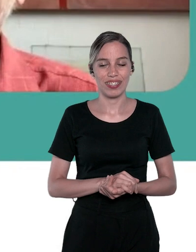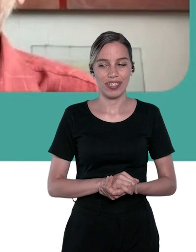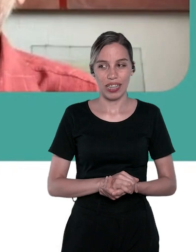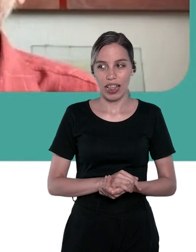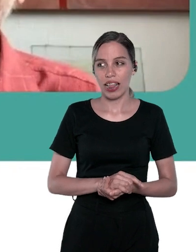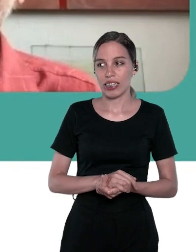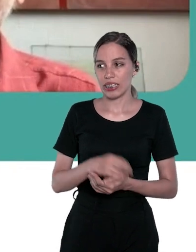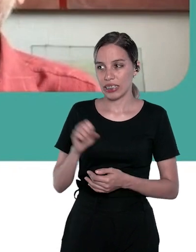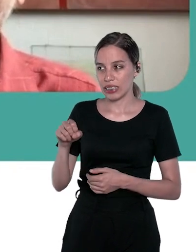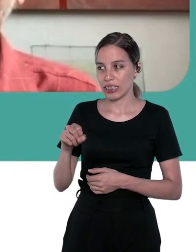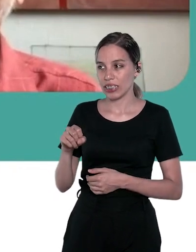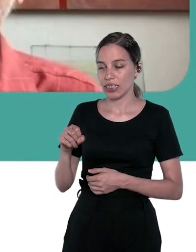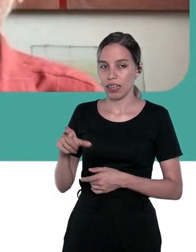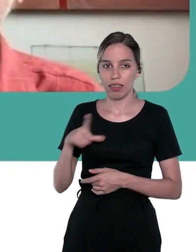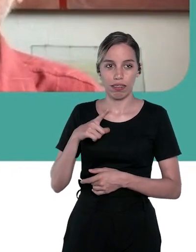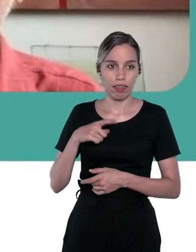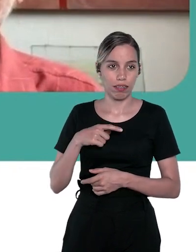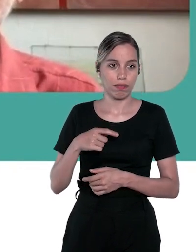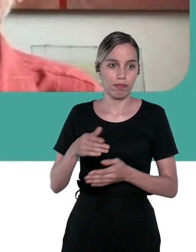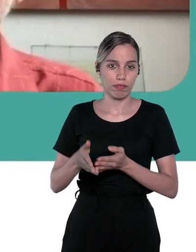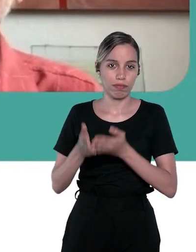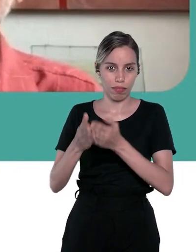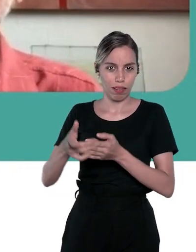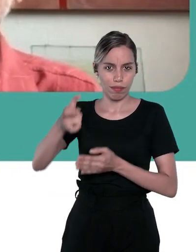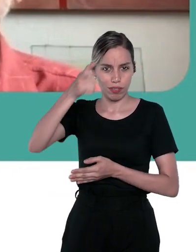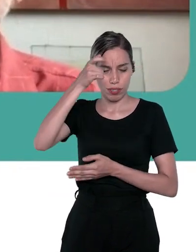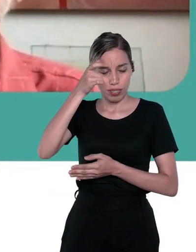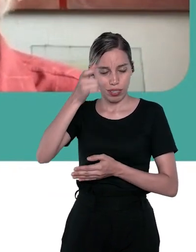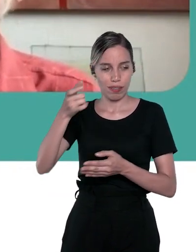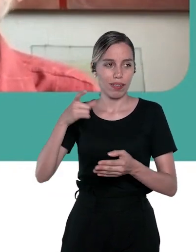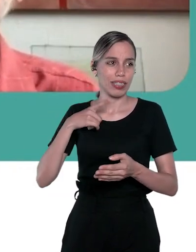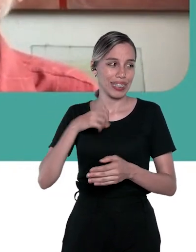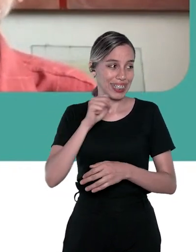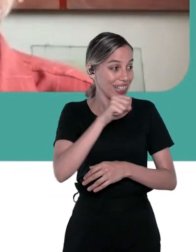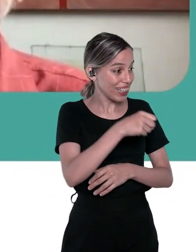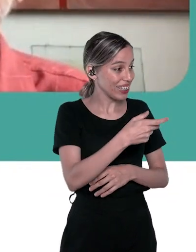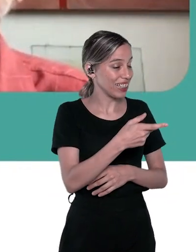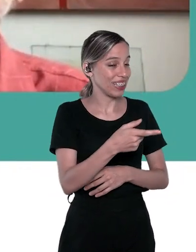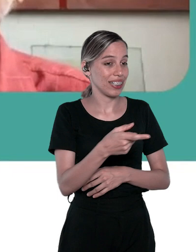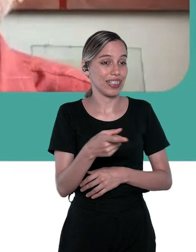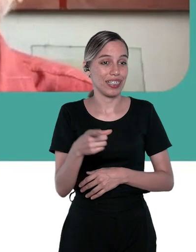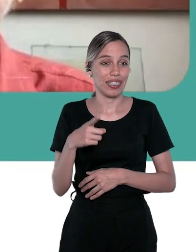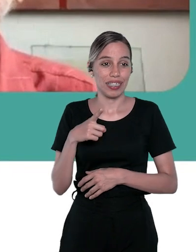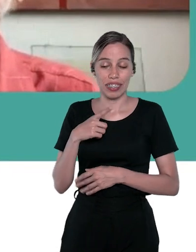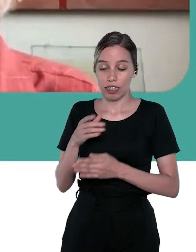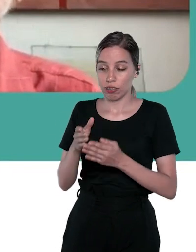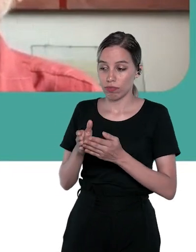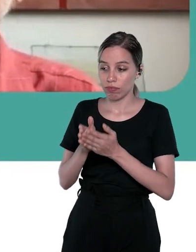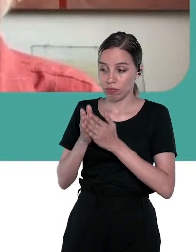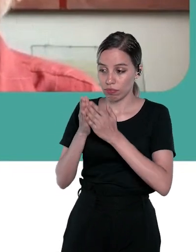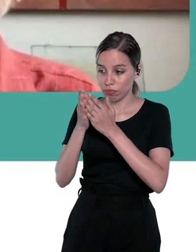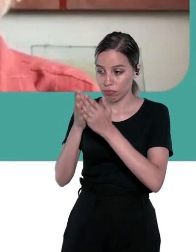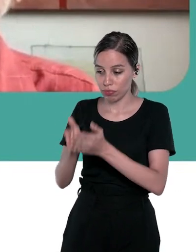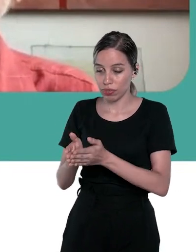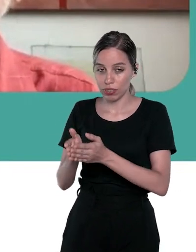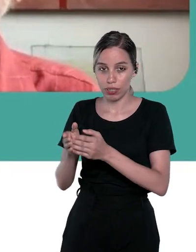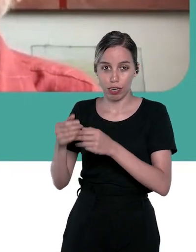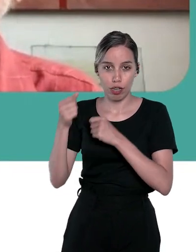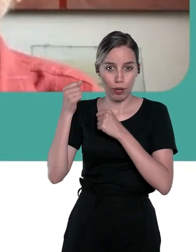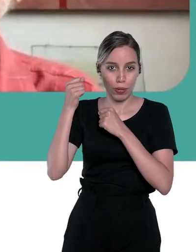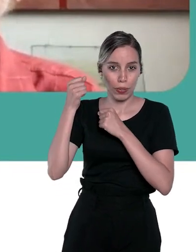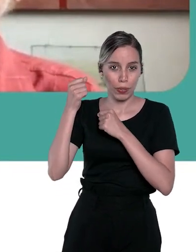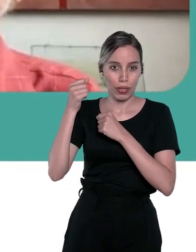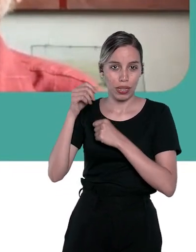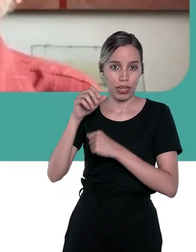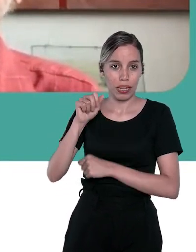Diabo. Escaravelho do Diabo, maravilhoso demais. Xisto, Aventuras de Xisto. Sim,